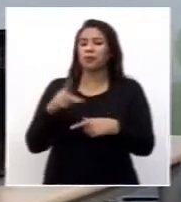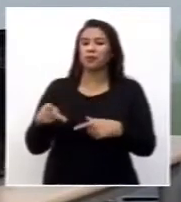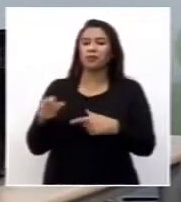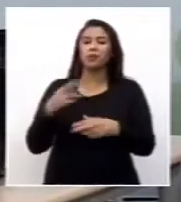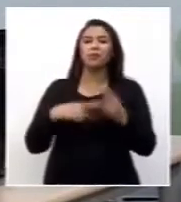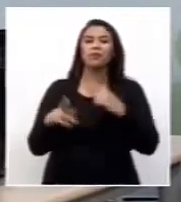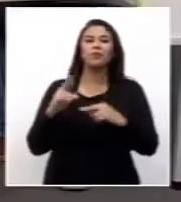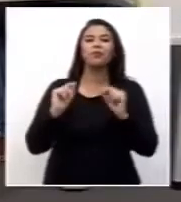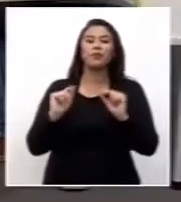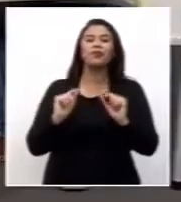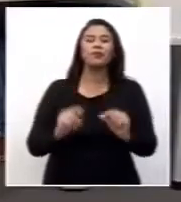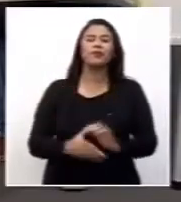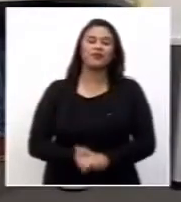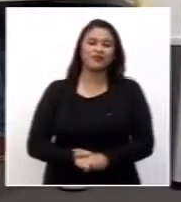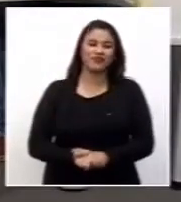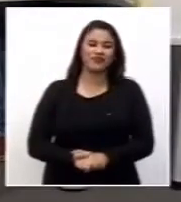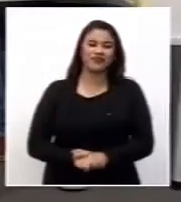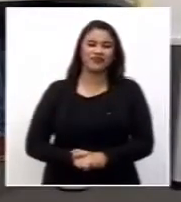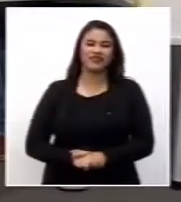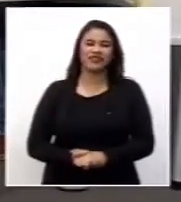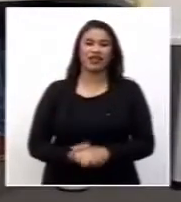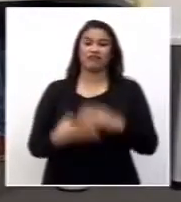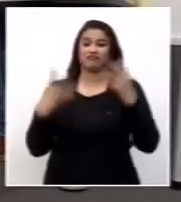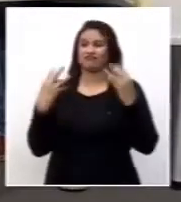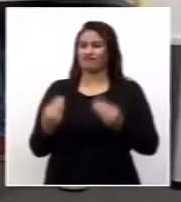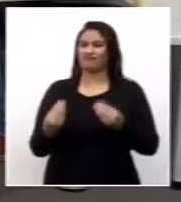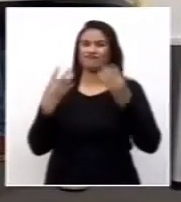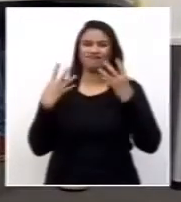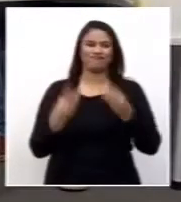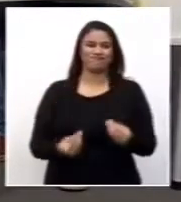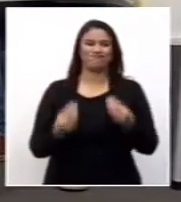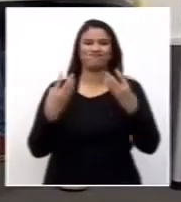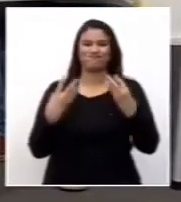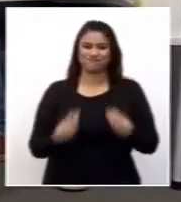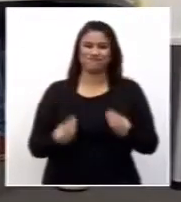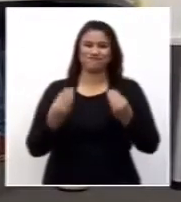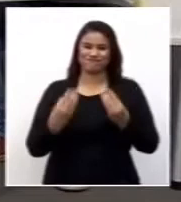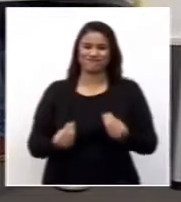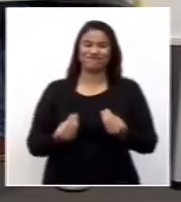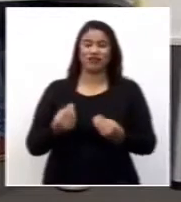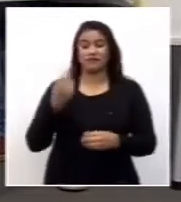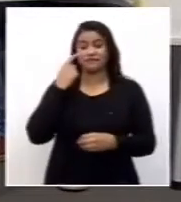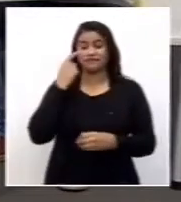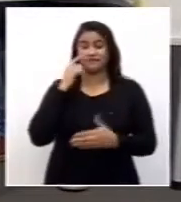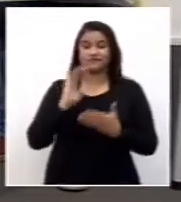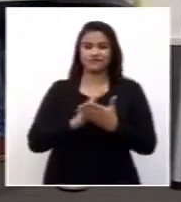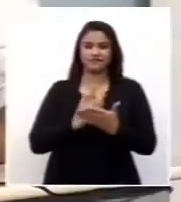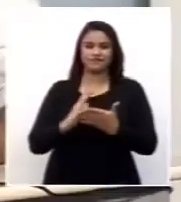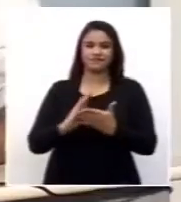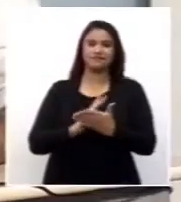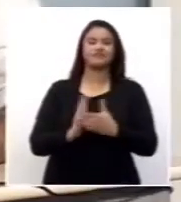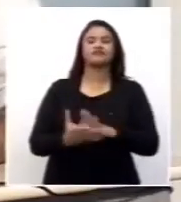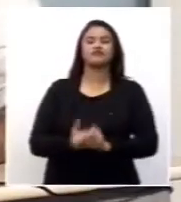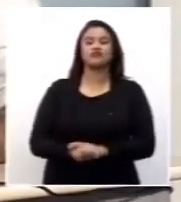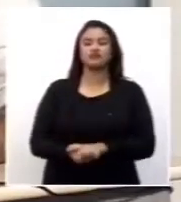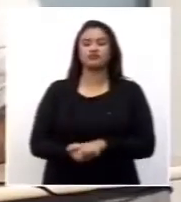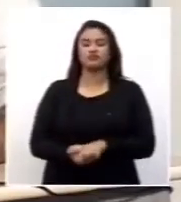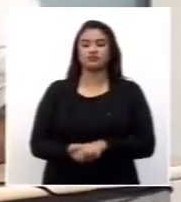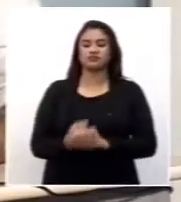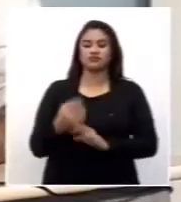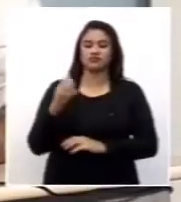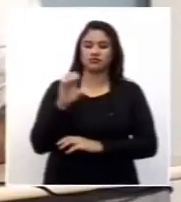né, a respeito dessa questão de reflexão? Muitas respostas. Ótimo. Aqui, né? Vamos citar Perfeito. algumas, né? A